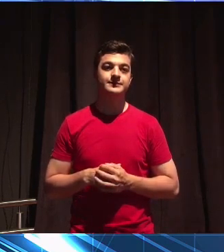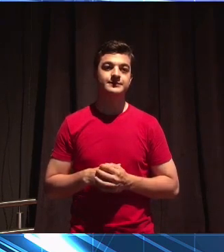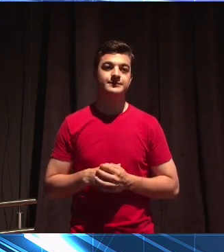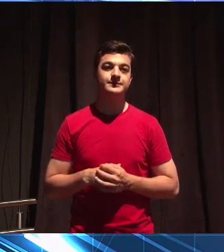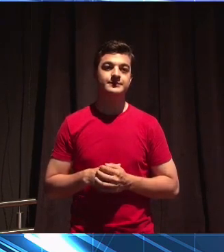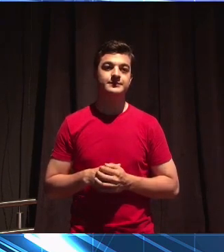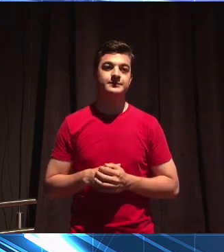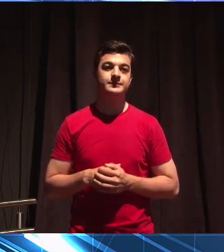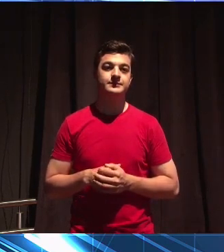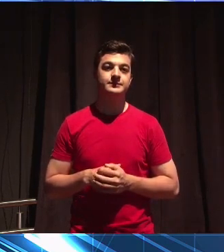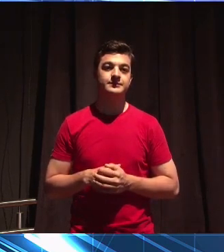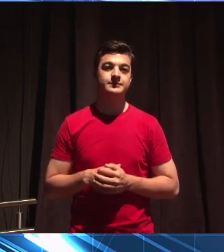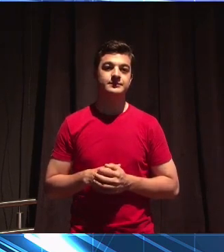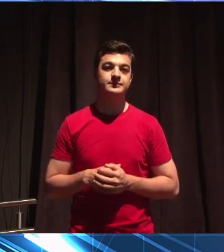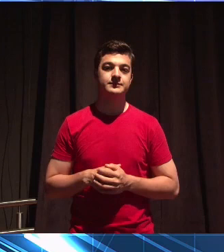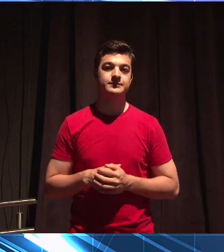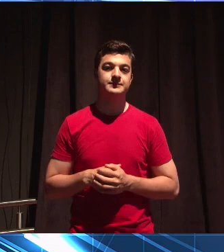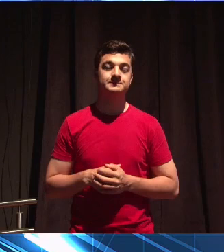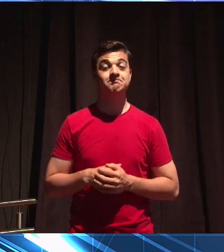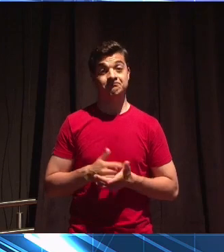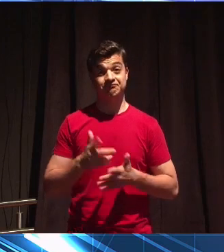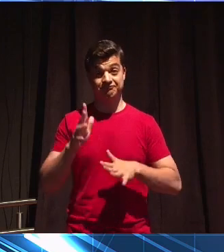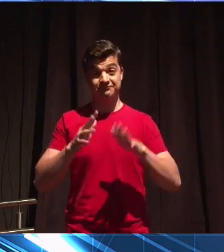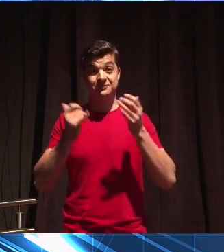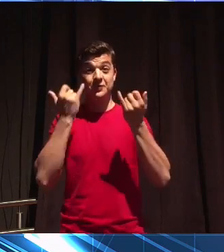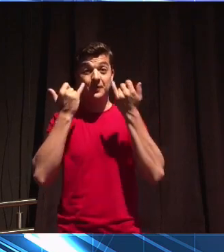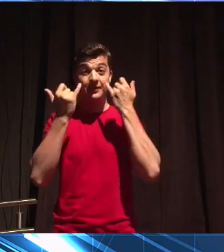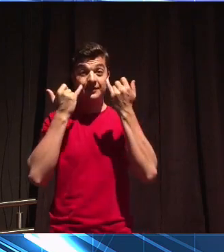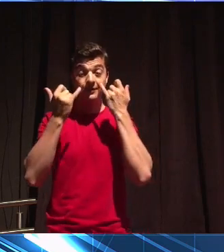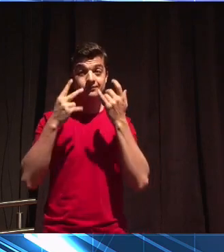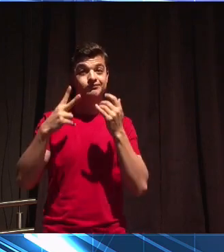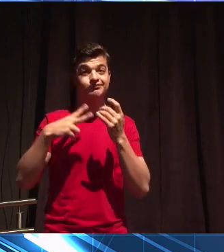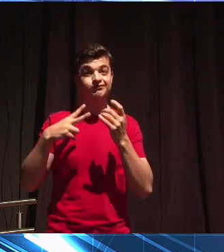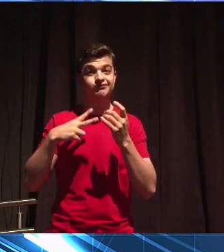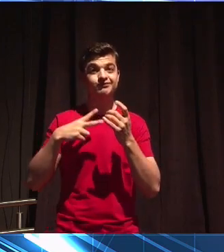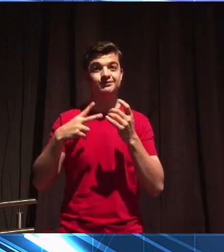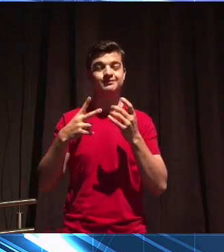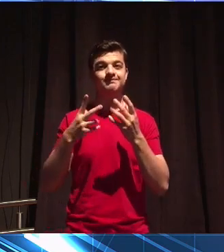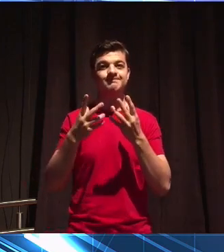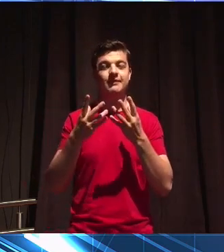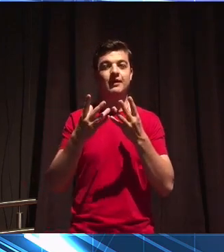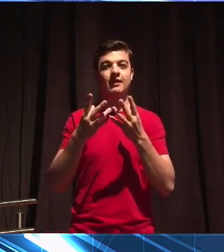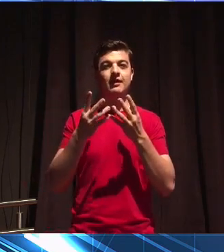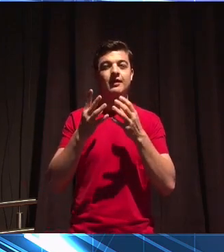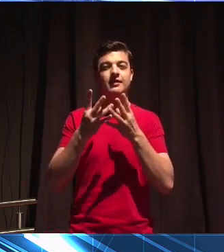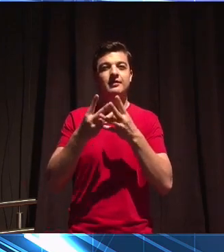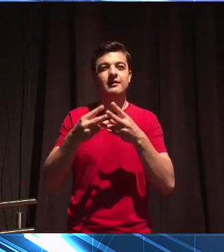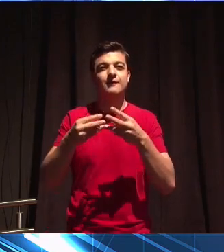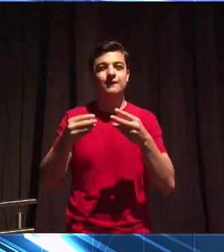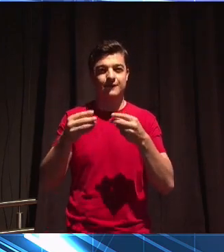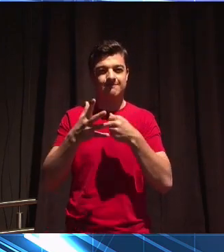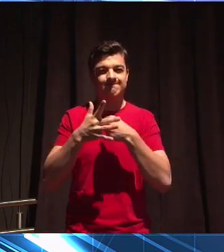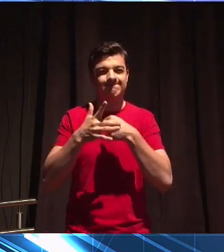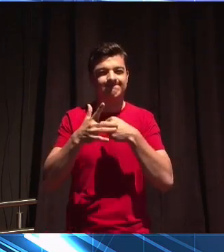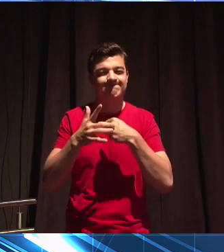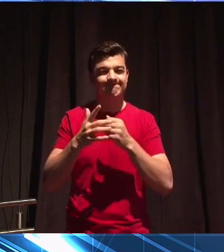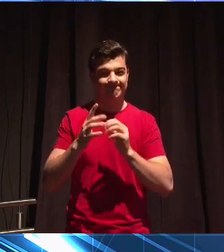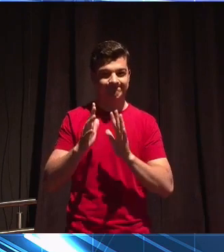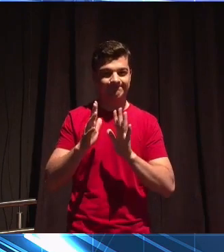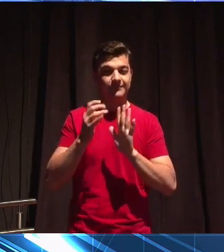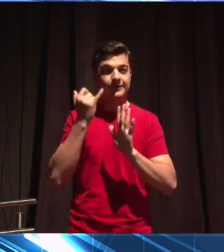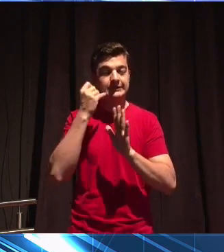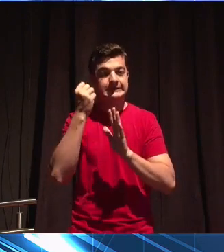fazer. Se eu trabalho com dados sensíveis, por exemplo, minhas finalidades, o que vai embasar o meu tratamento, são algumas